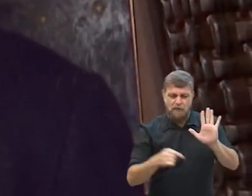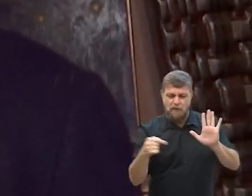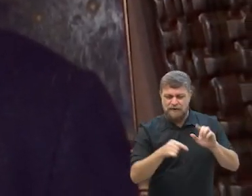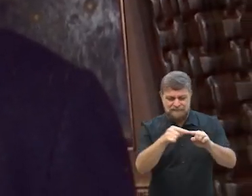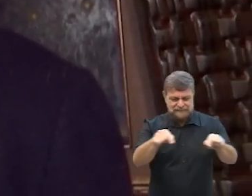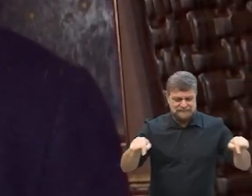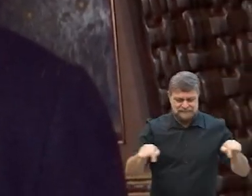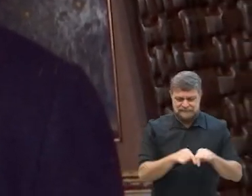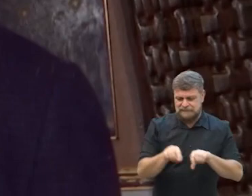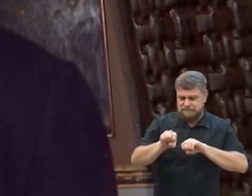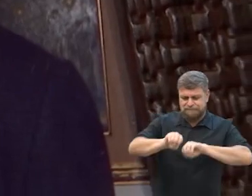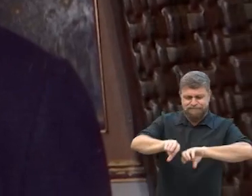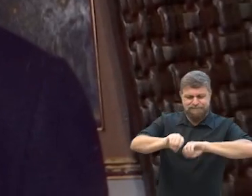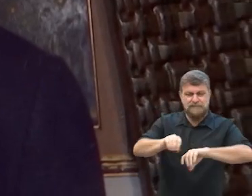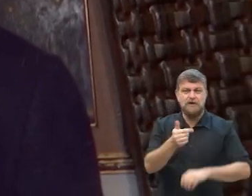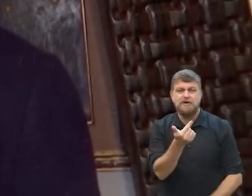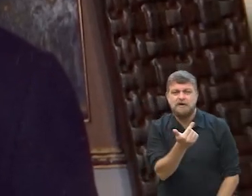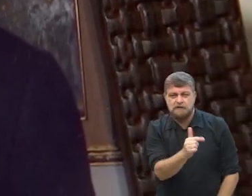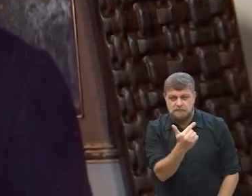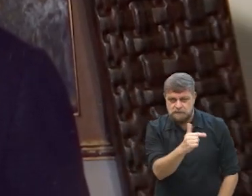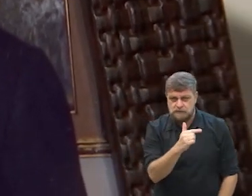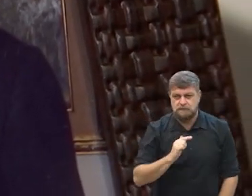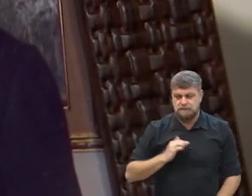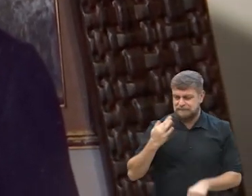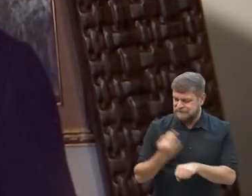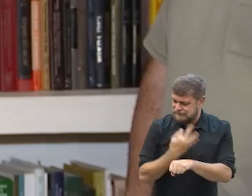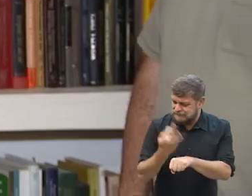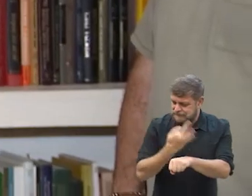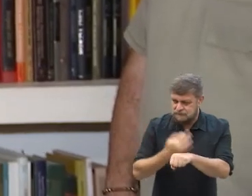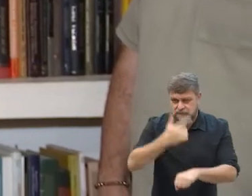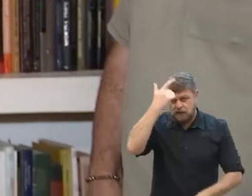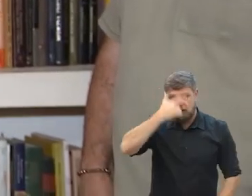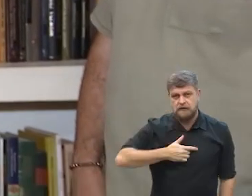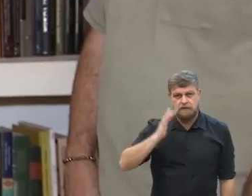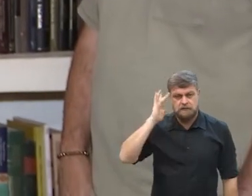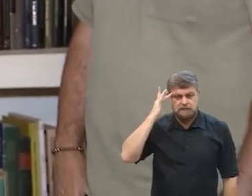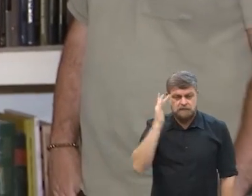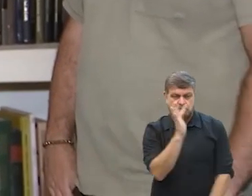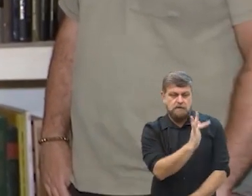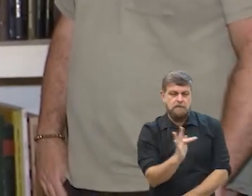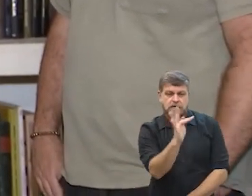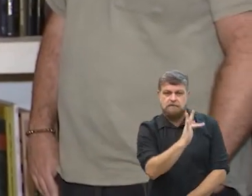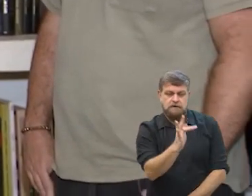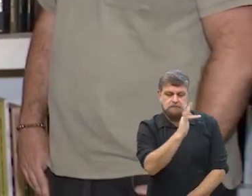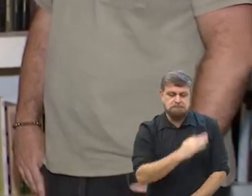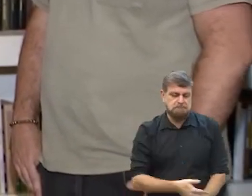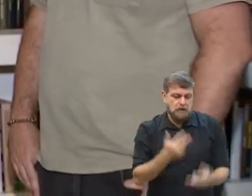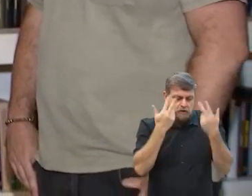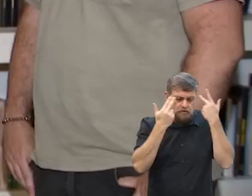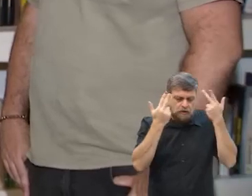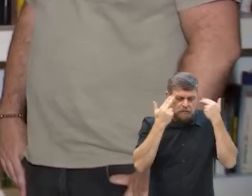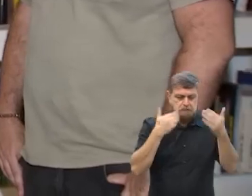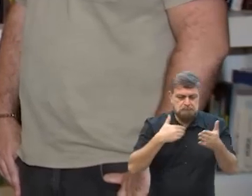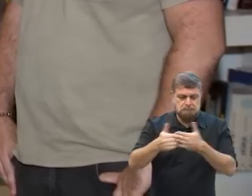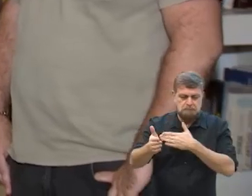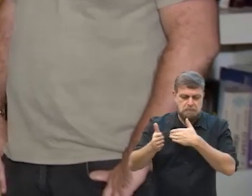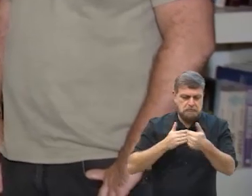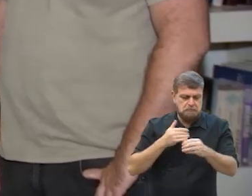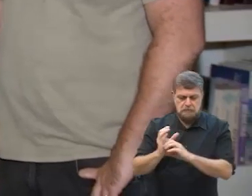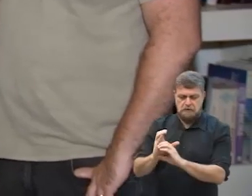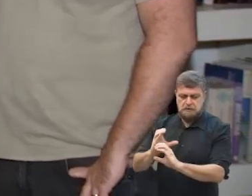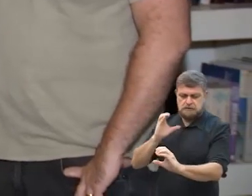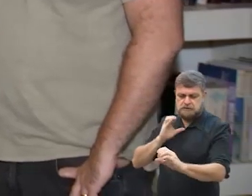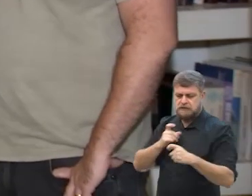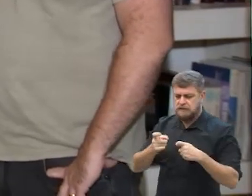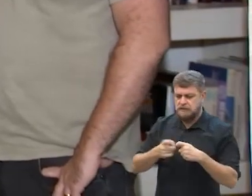salas de aulas. Então foi uma luta que eu não esperava, eu achava que ia fazer uma faculdade como você faz qualquer uma,